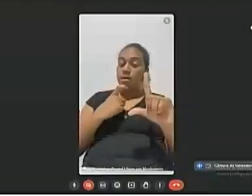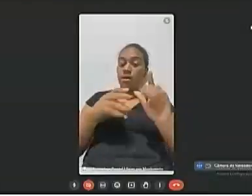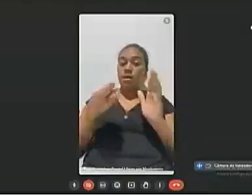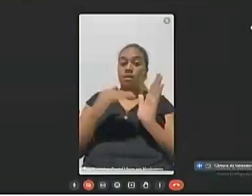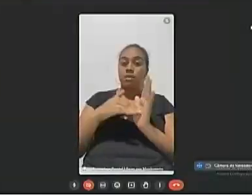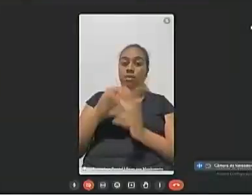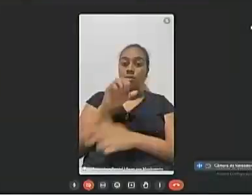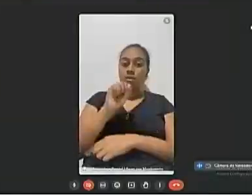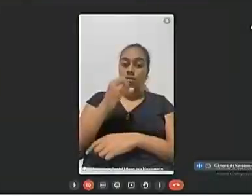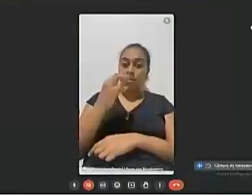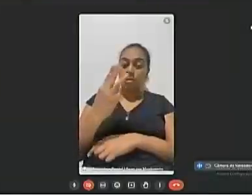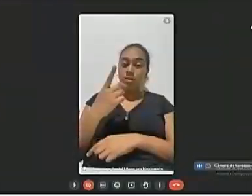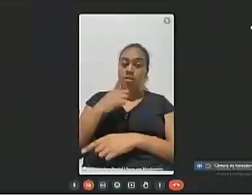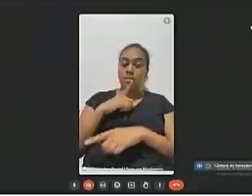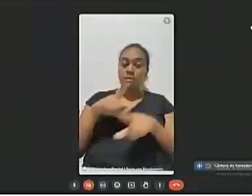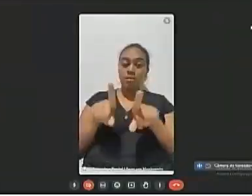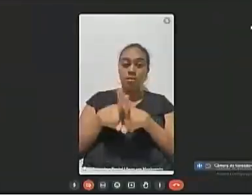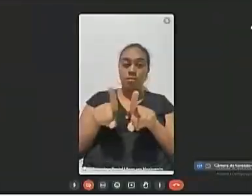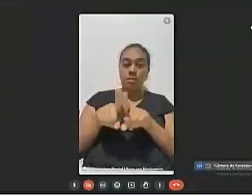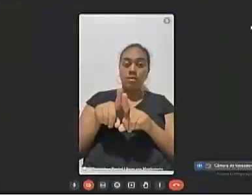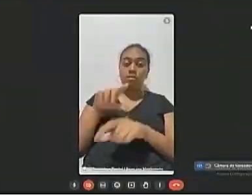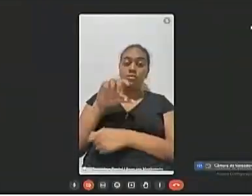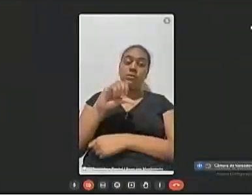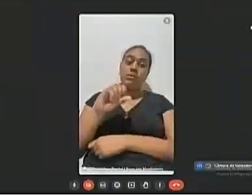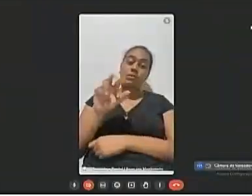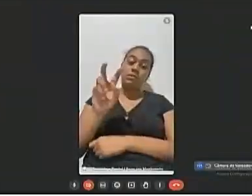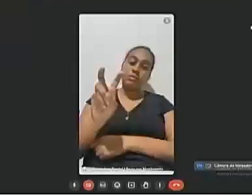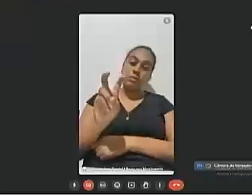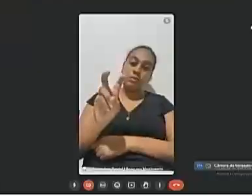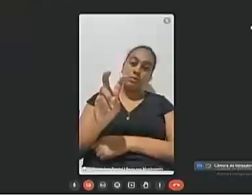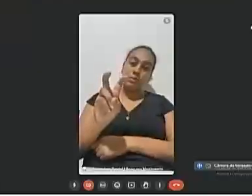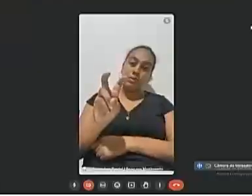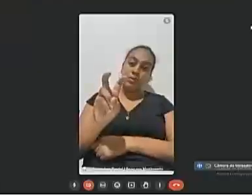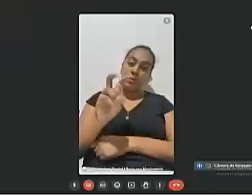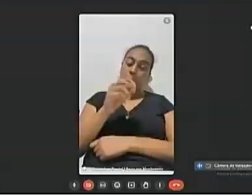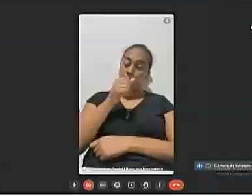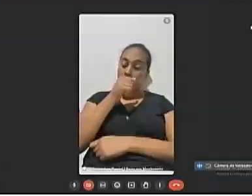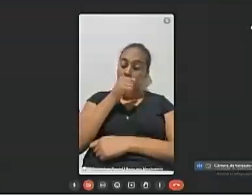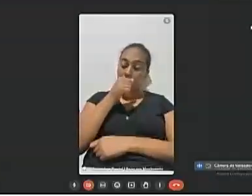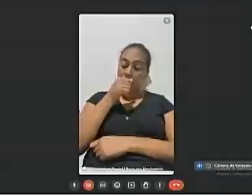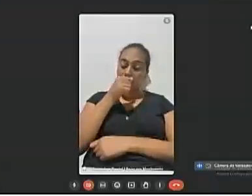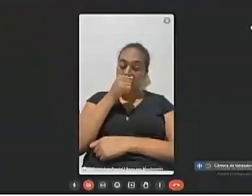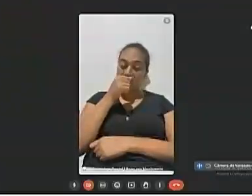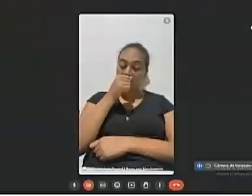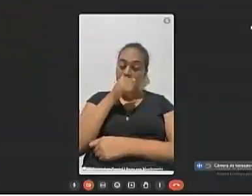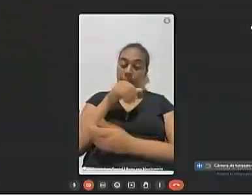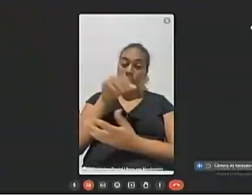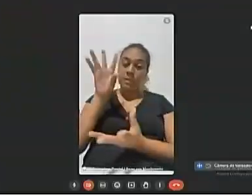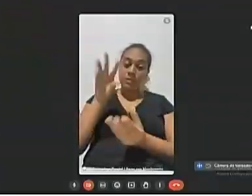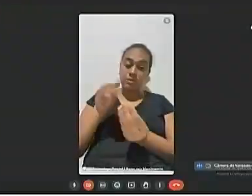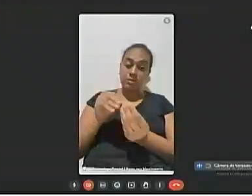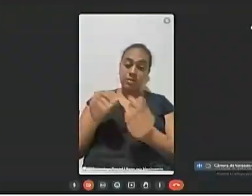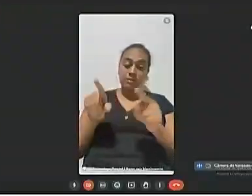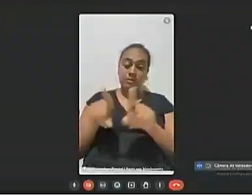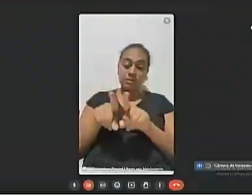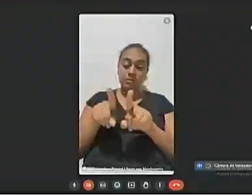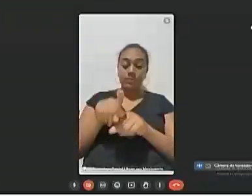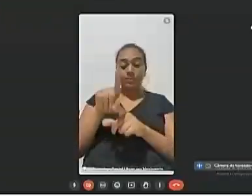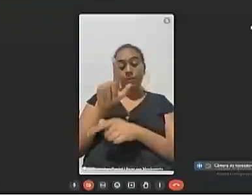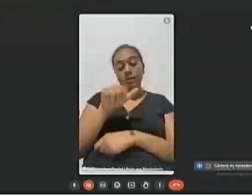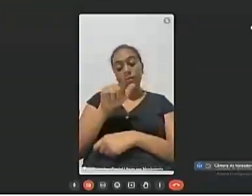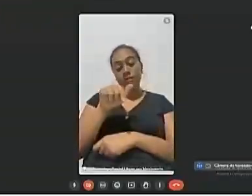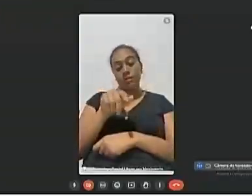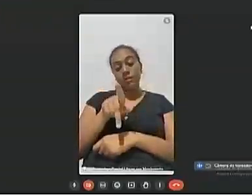83, a vazão da cheia de 92 e a vazão da cheia de 95, só para sentir. Então eu vou resumir um pouco aqui. Alargando os 17 km, a